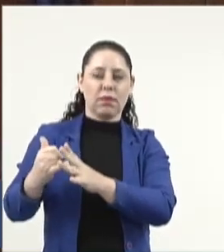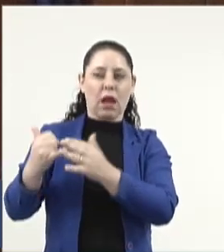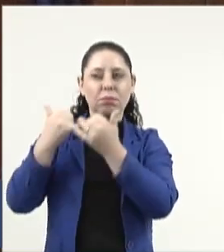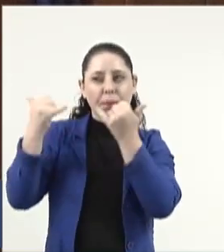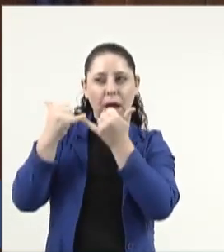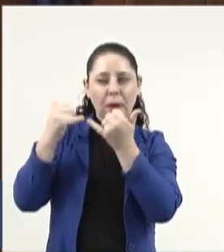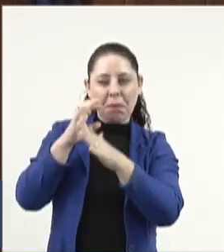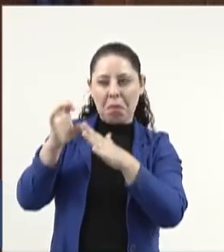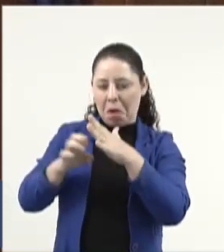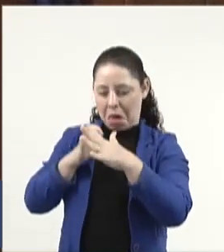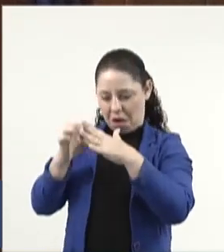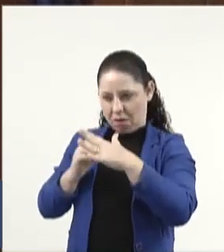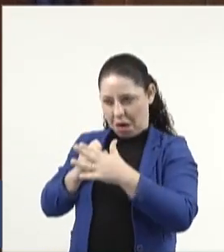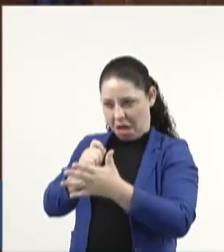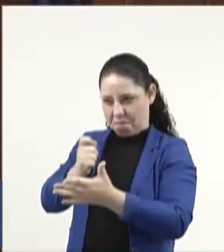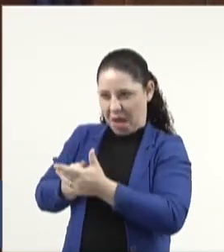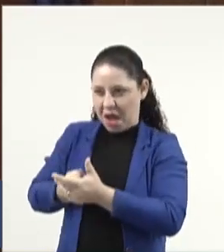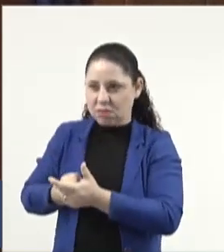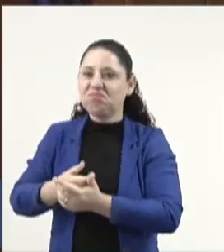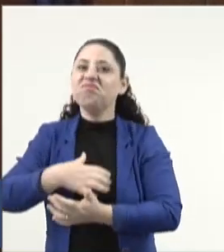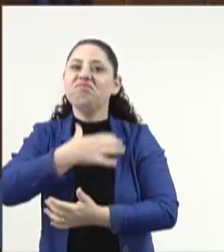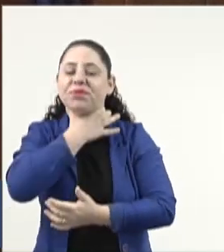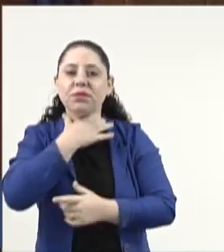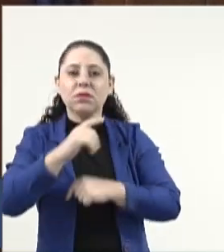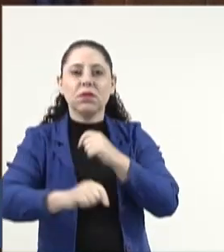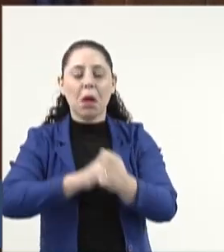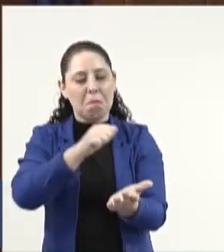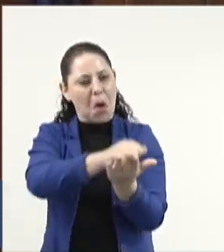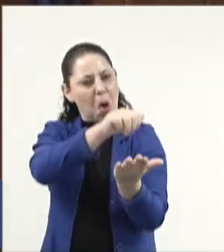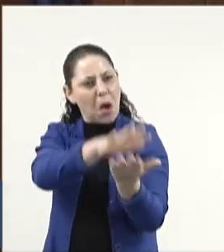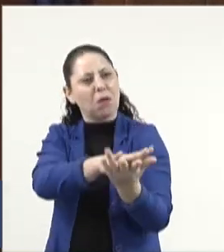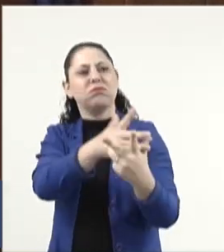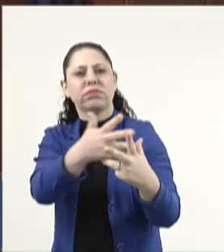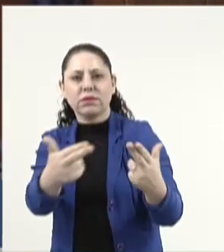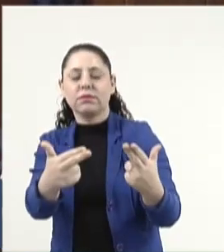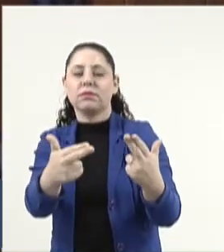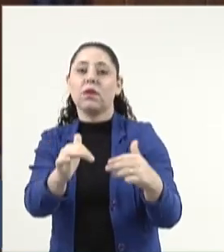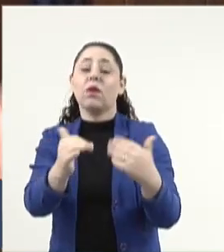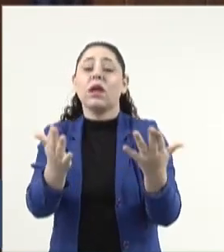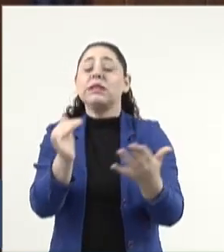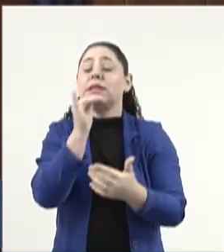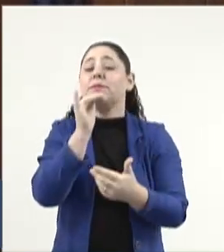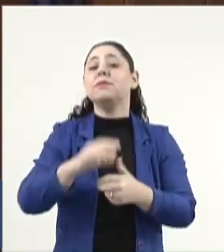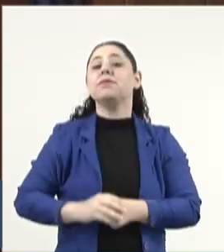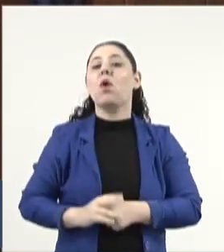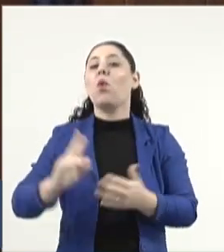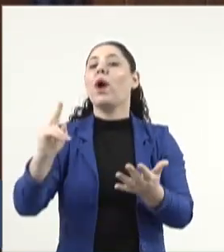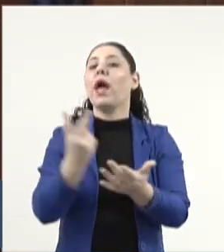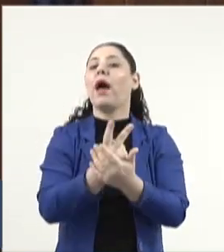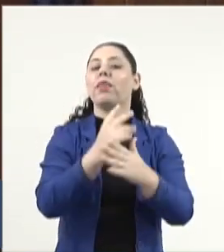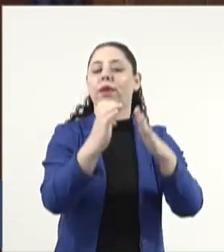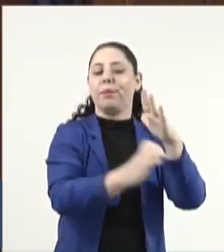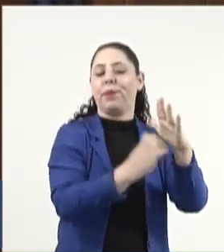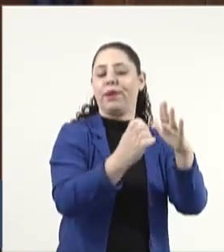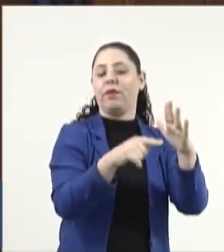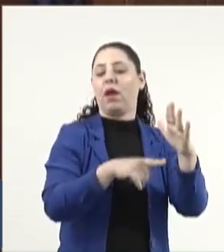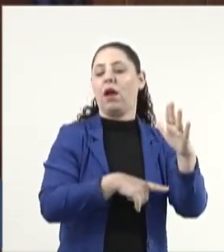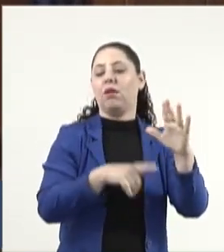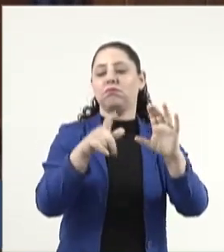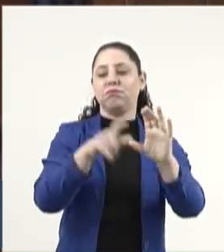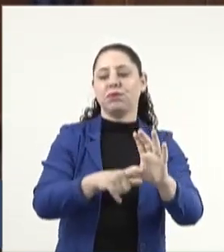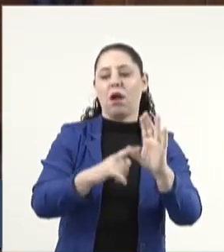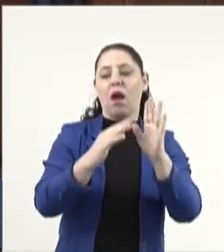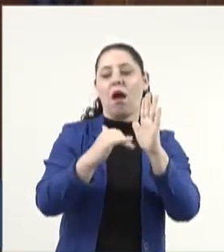para cima, vai na garganta do consumidor e multa e etc. E quando o consumidor é lesado